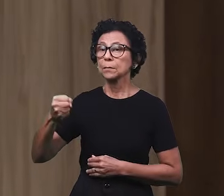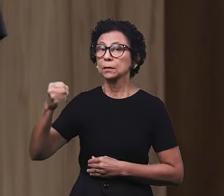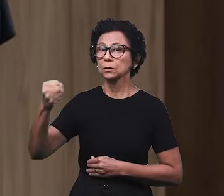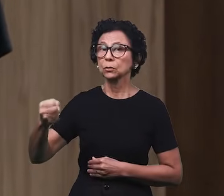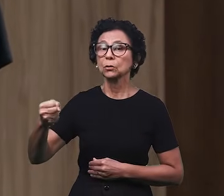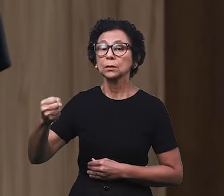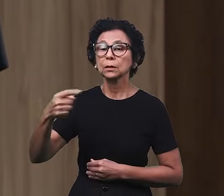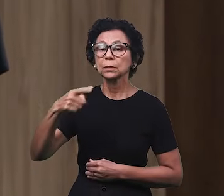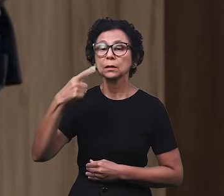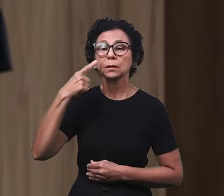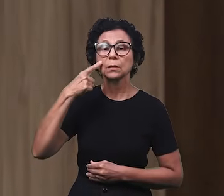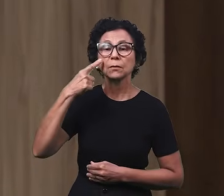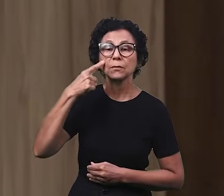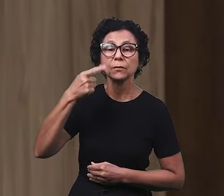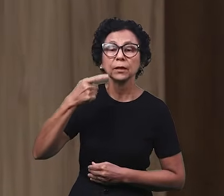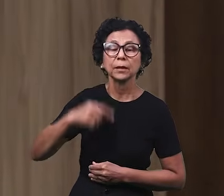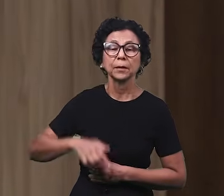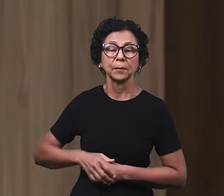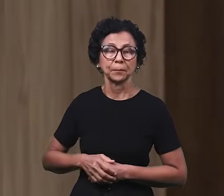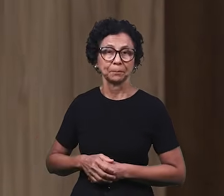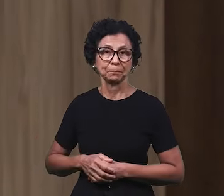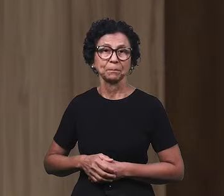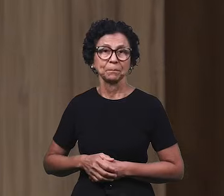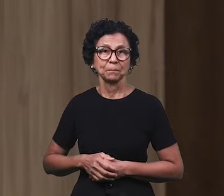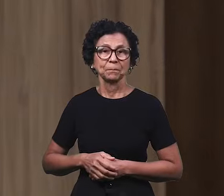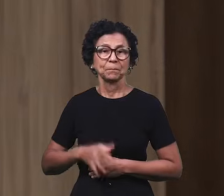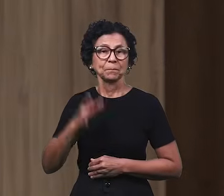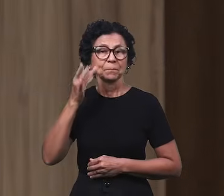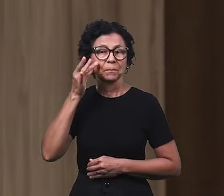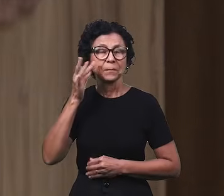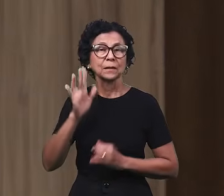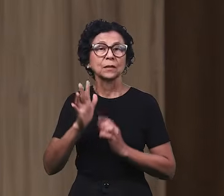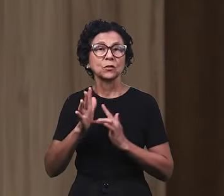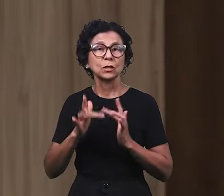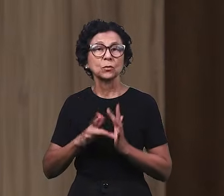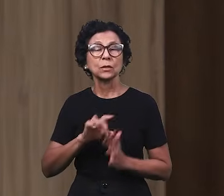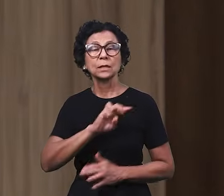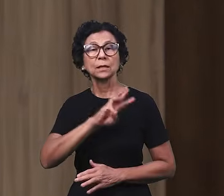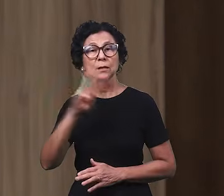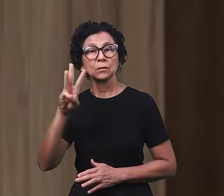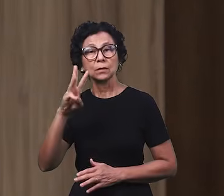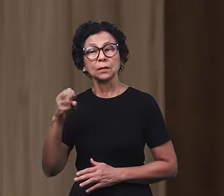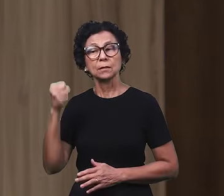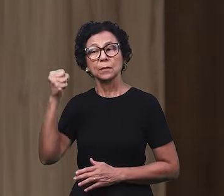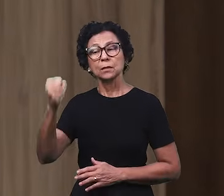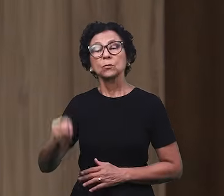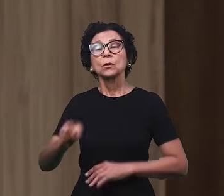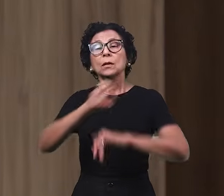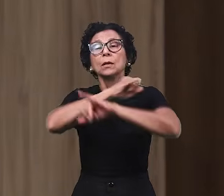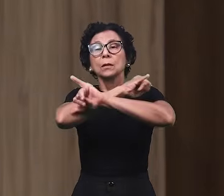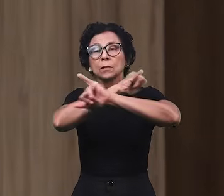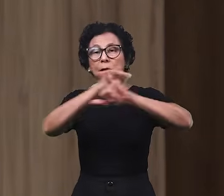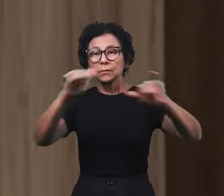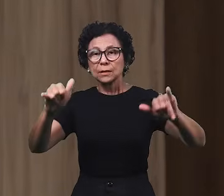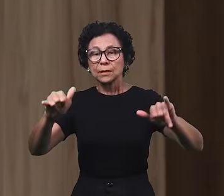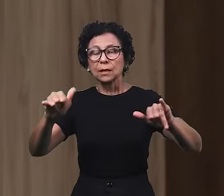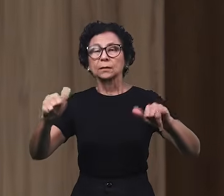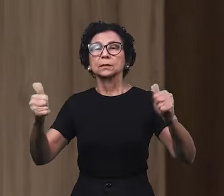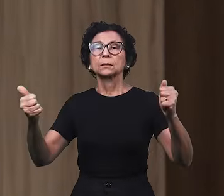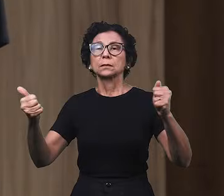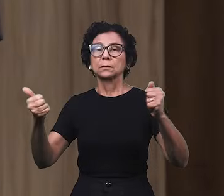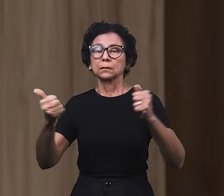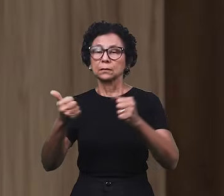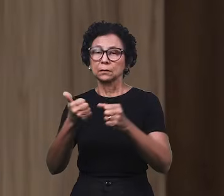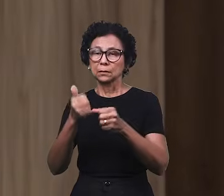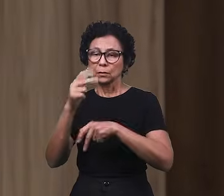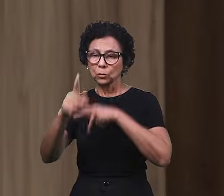os mensageiros do nascimento de Jesus. Eles comunicassem à cidade que Jesus,